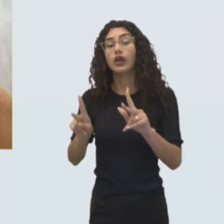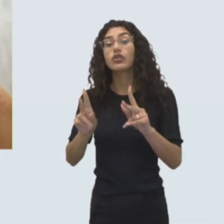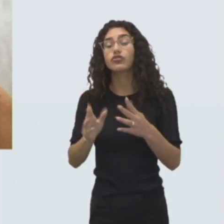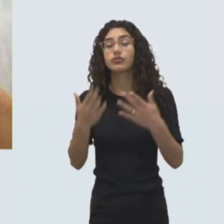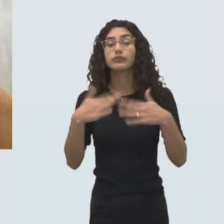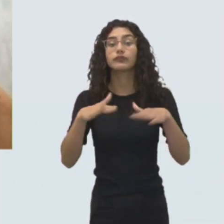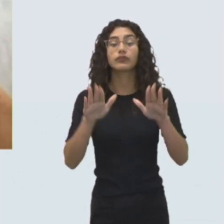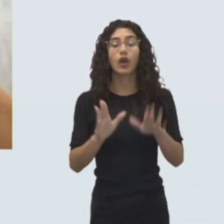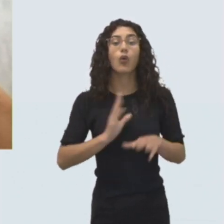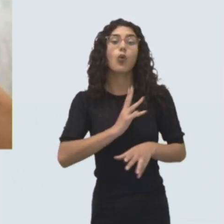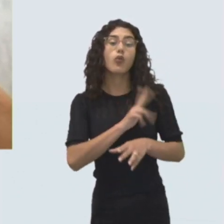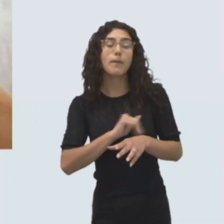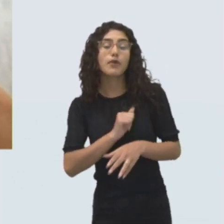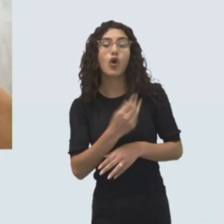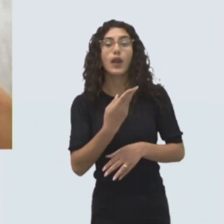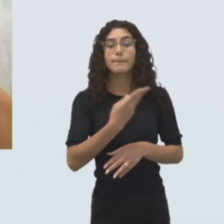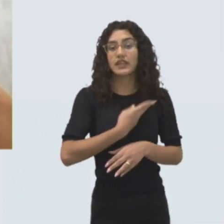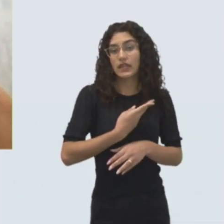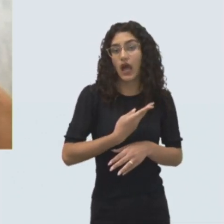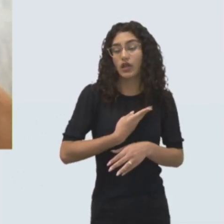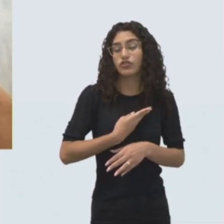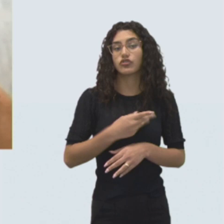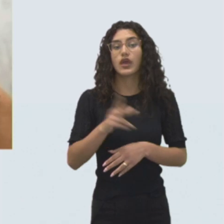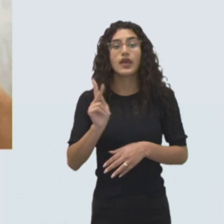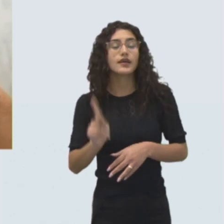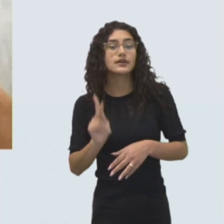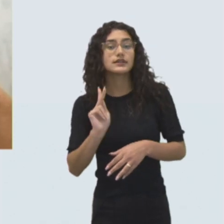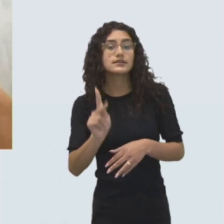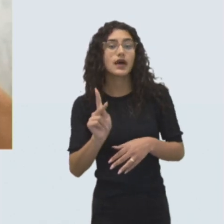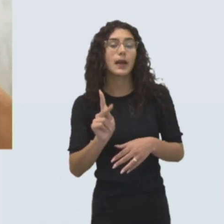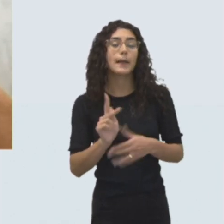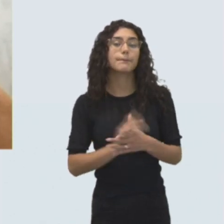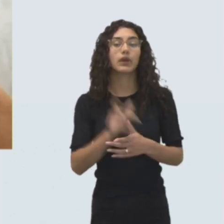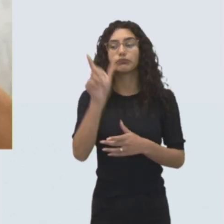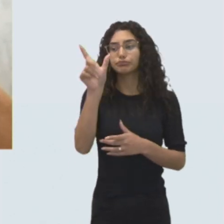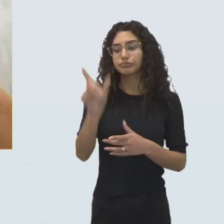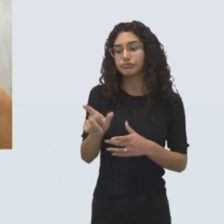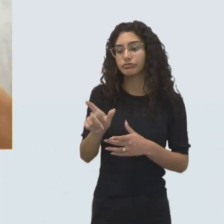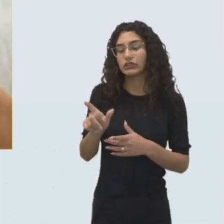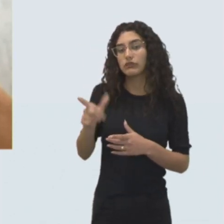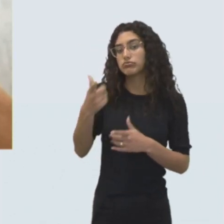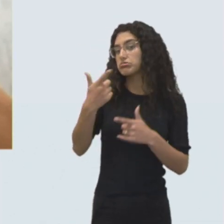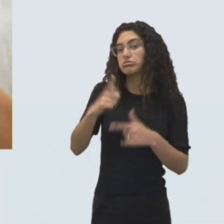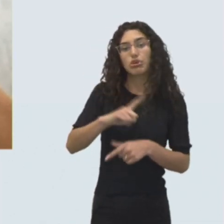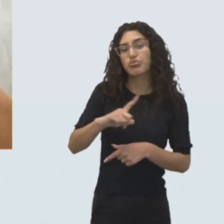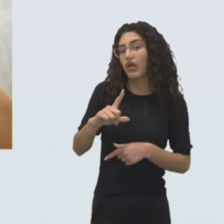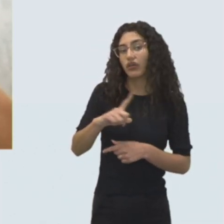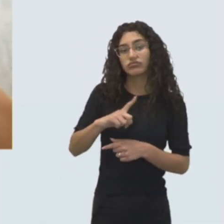Então, amor, amizade em Platão é sempre aquilo que você não tem.